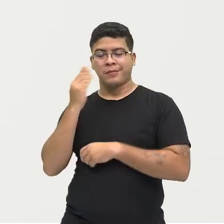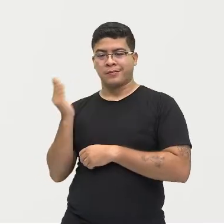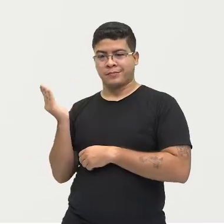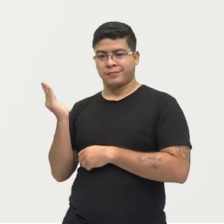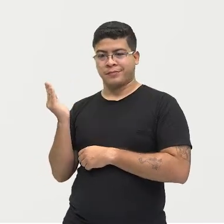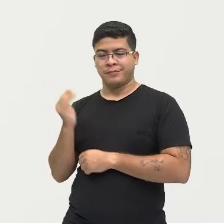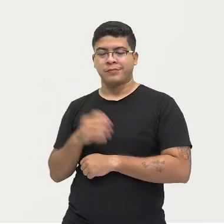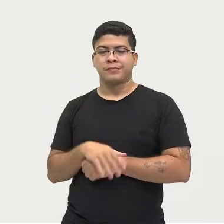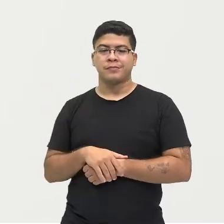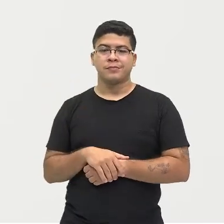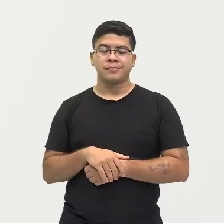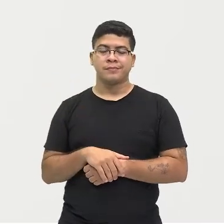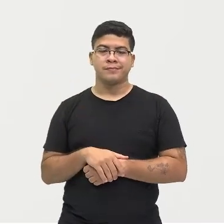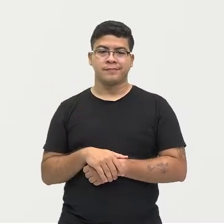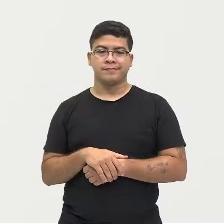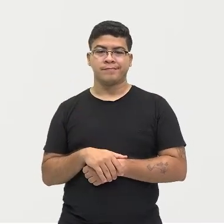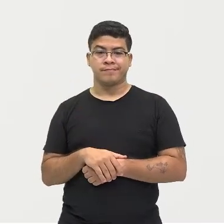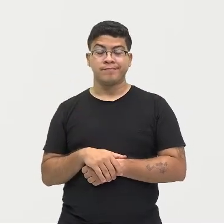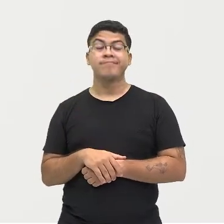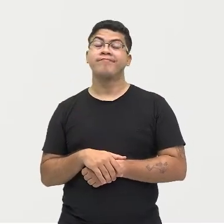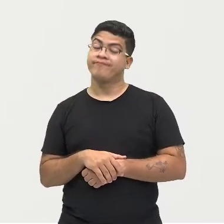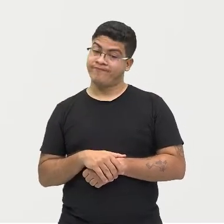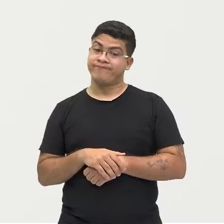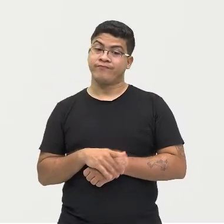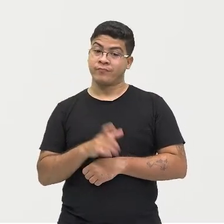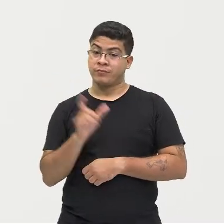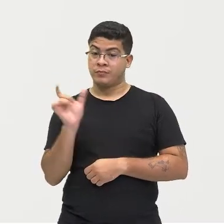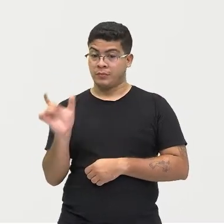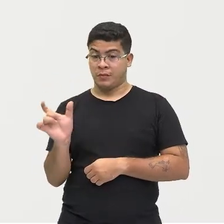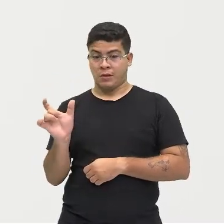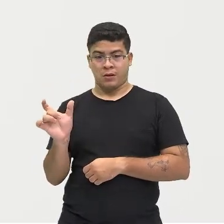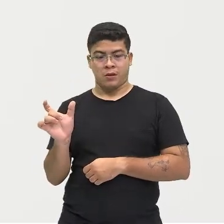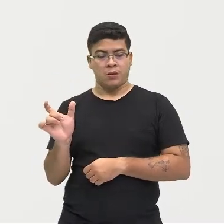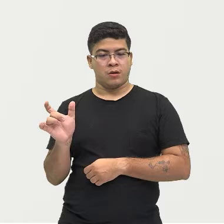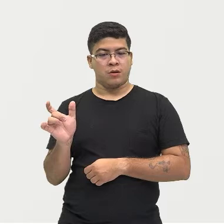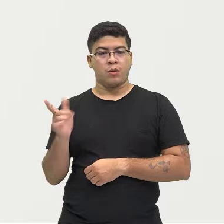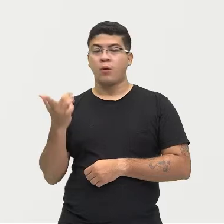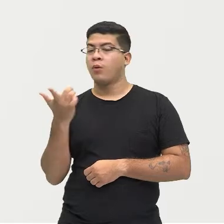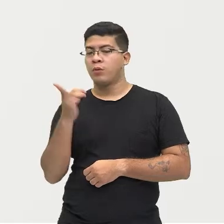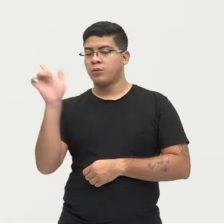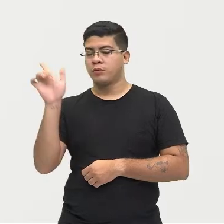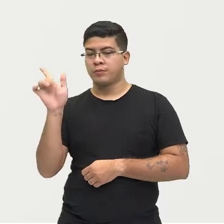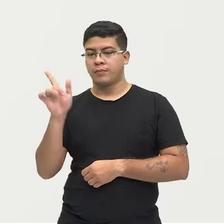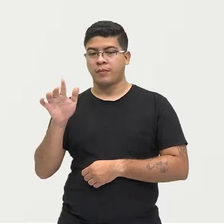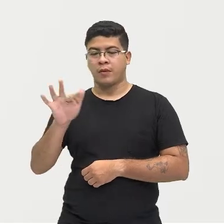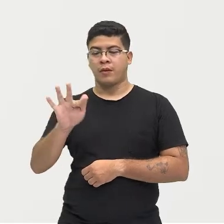etil-dimetilamina, é o nome dele. Esse outro aqui, não podem esquecer,